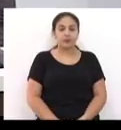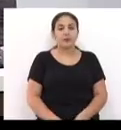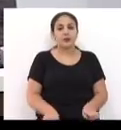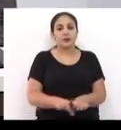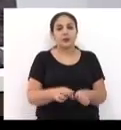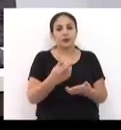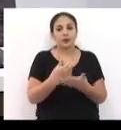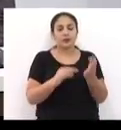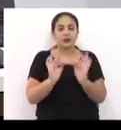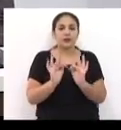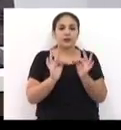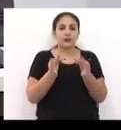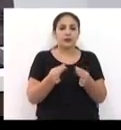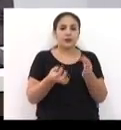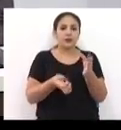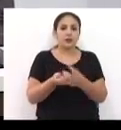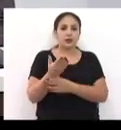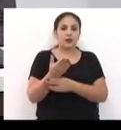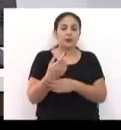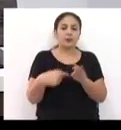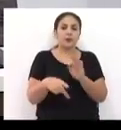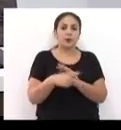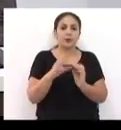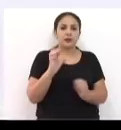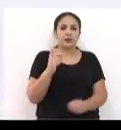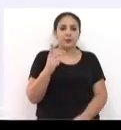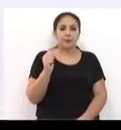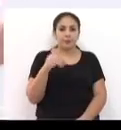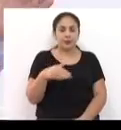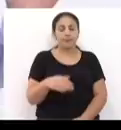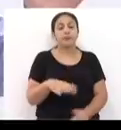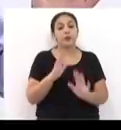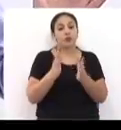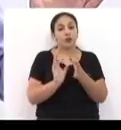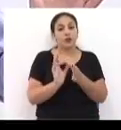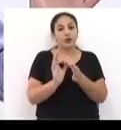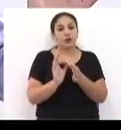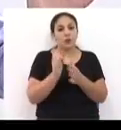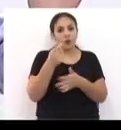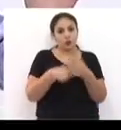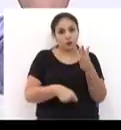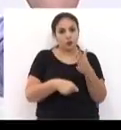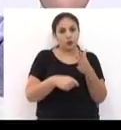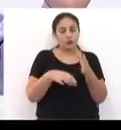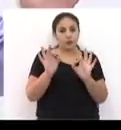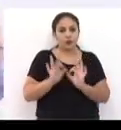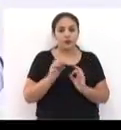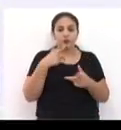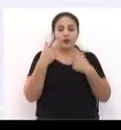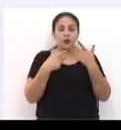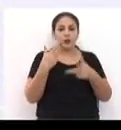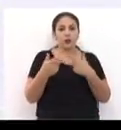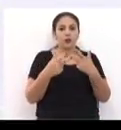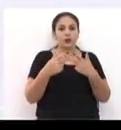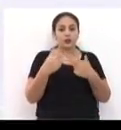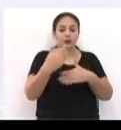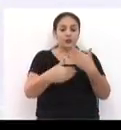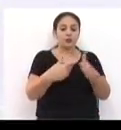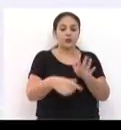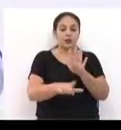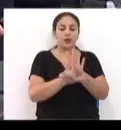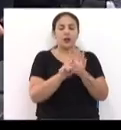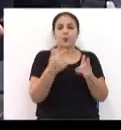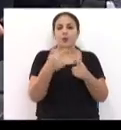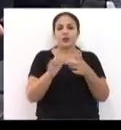e afronta o parecer técnico emitido pela própria CEPLAN. Já o autor do projeto defende que a motivação para o desenvolvimento